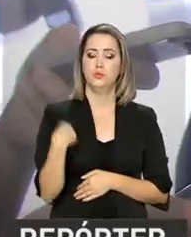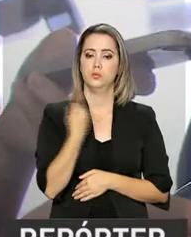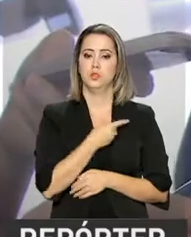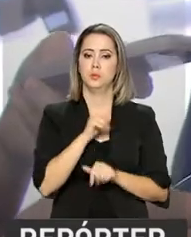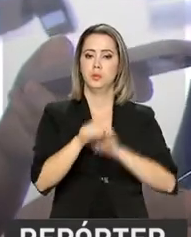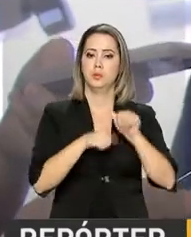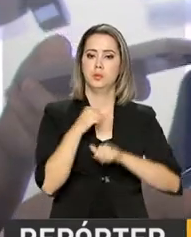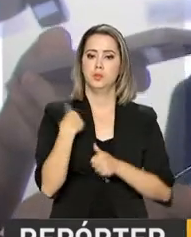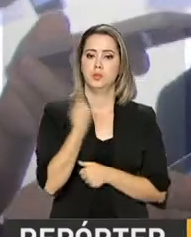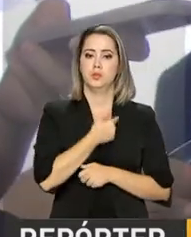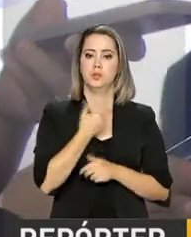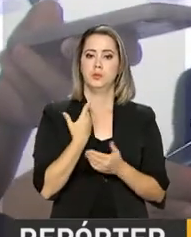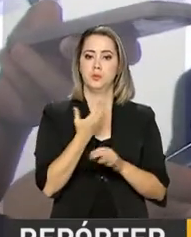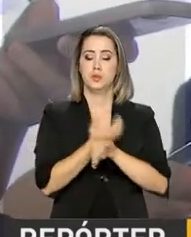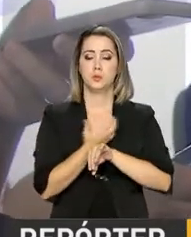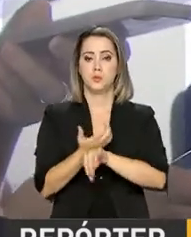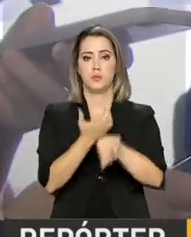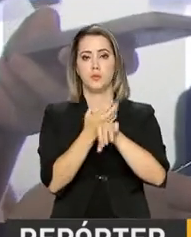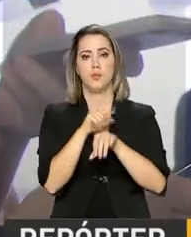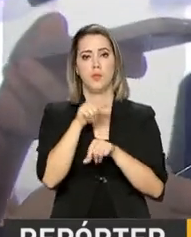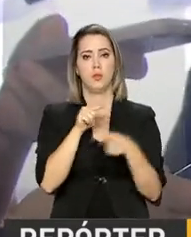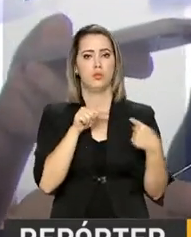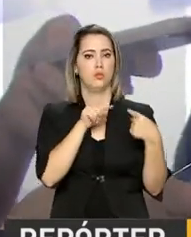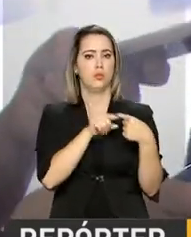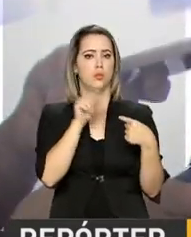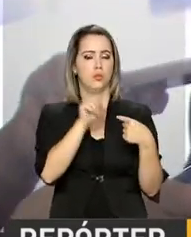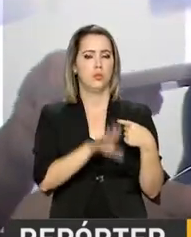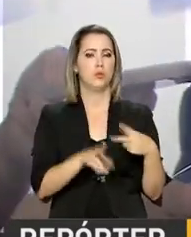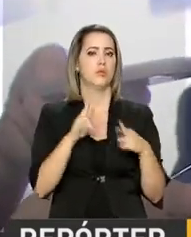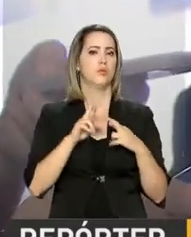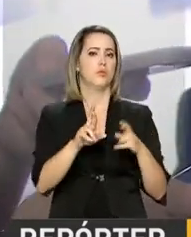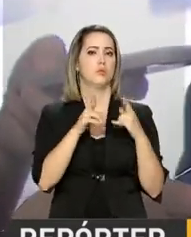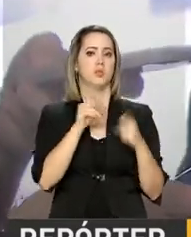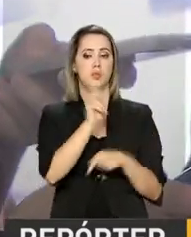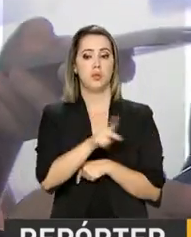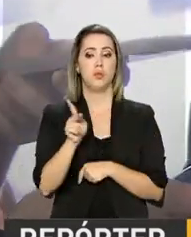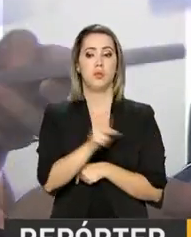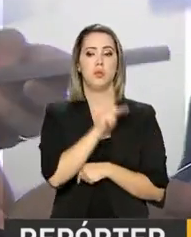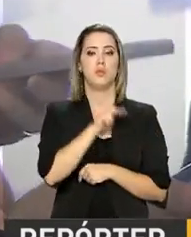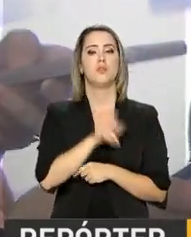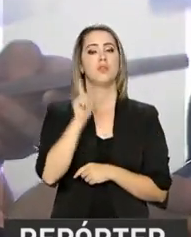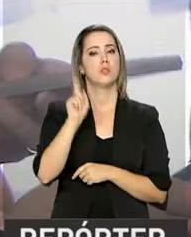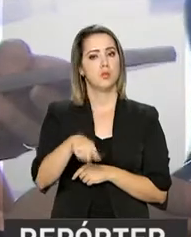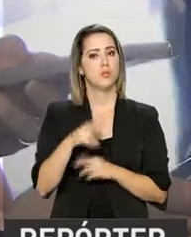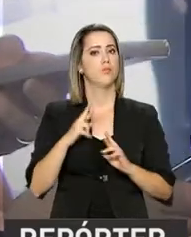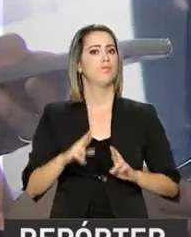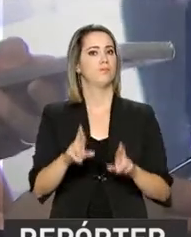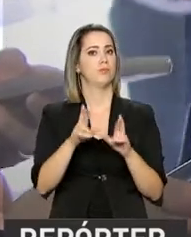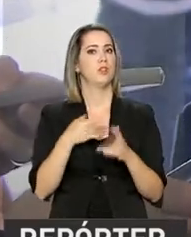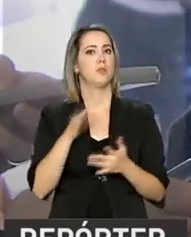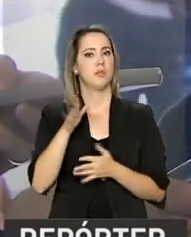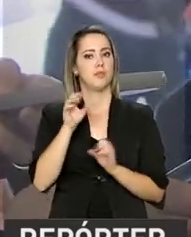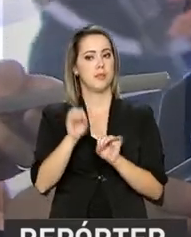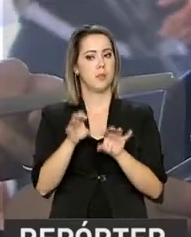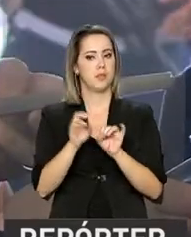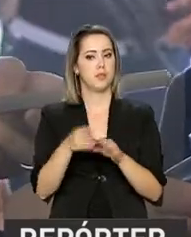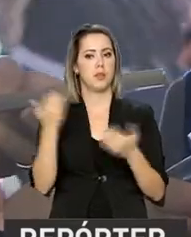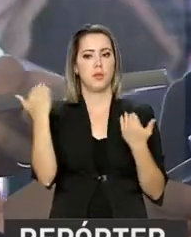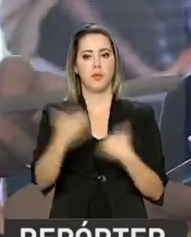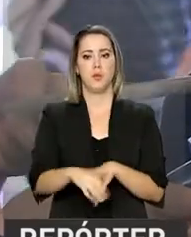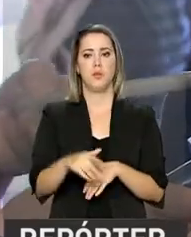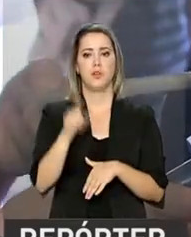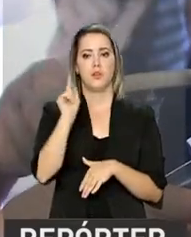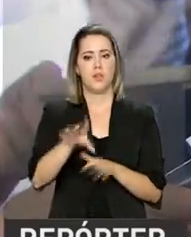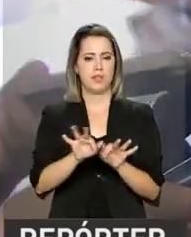passar a ter um material didático coerente com aquilo que é esperado e um professor formado para ensinar aquilo que é esperado e uma prova que avalia. Parece